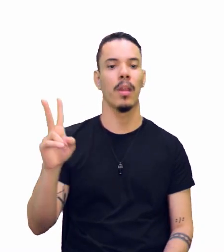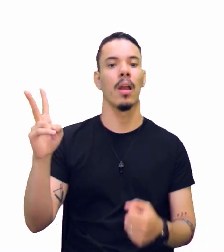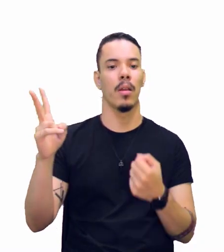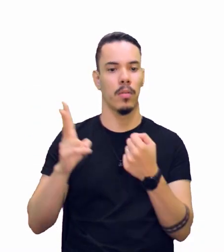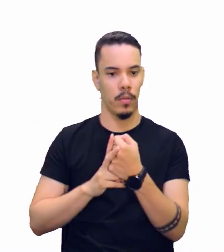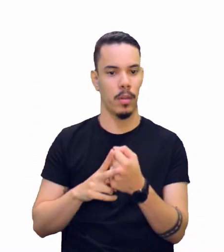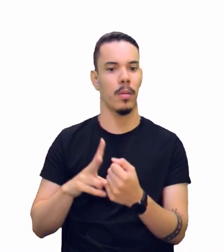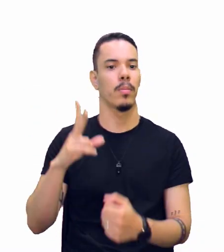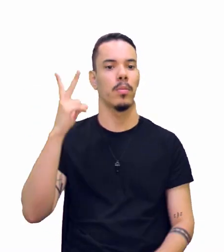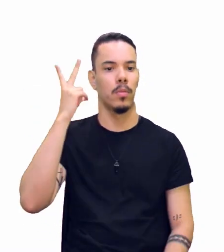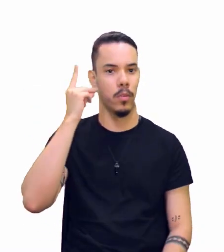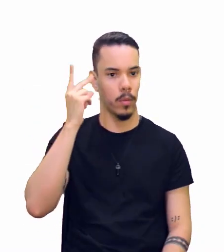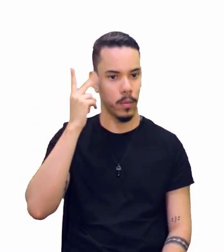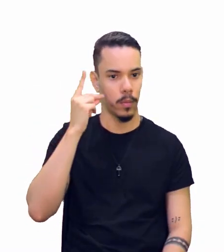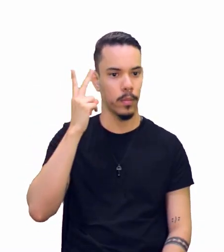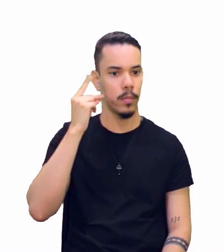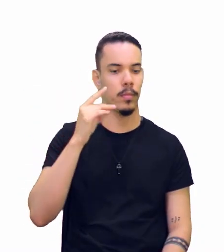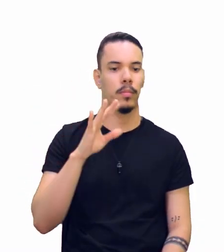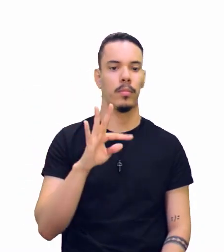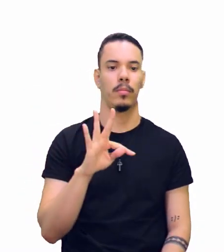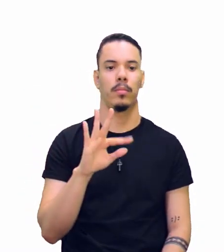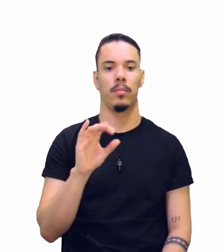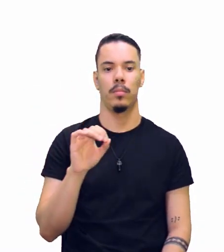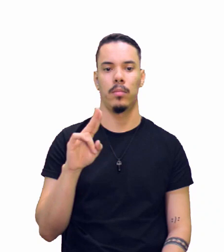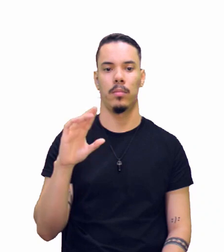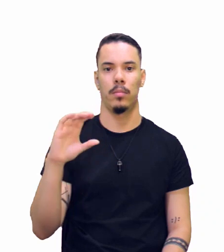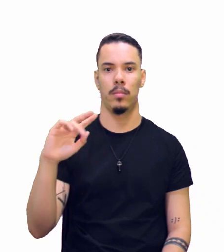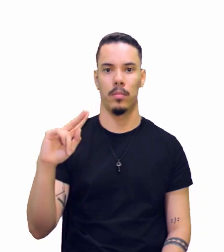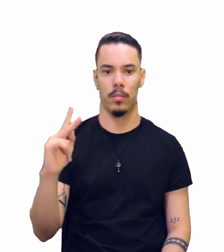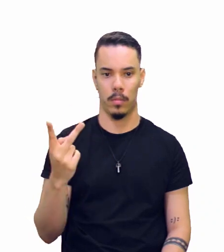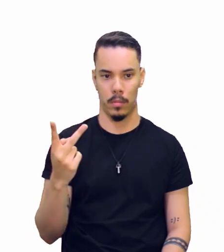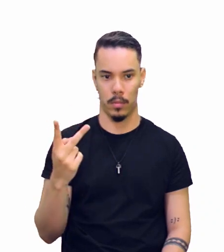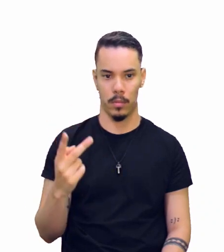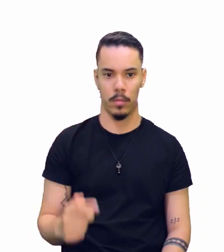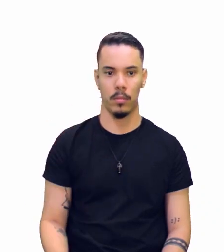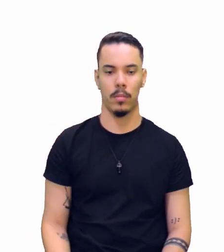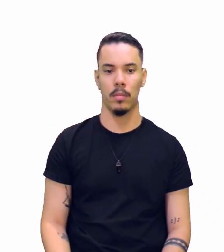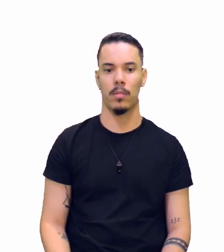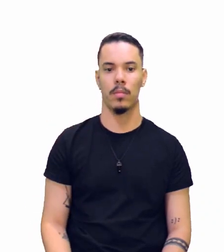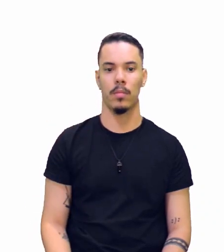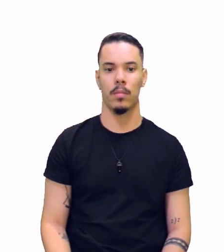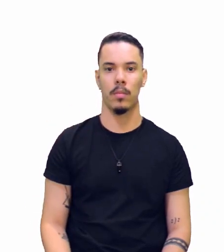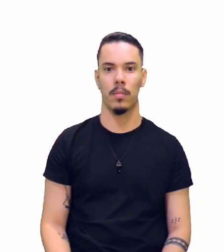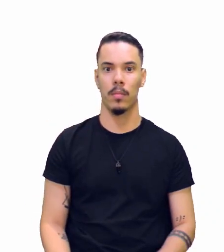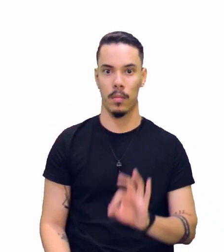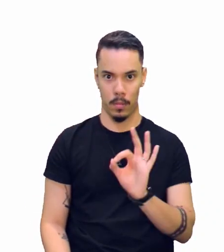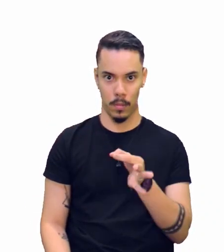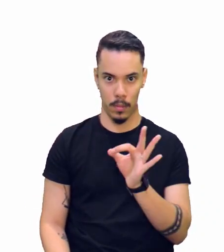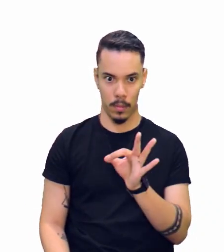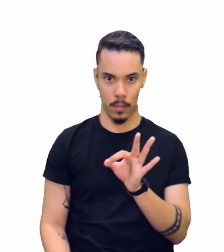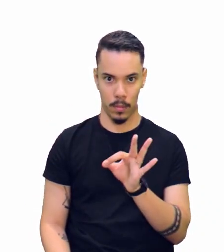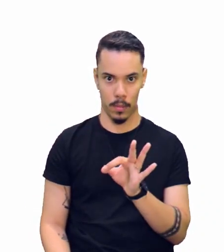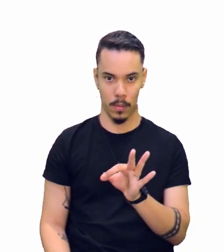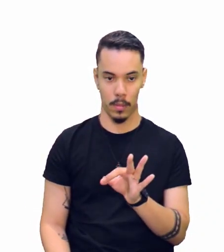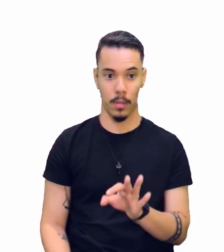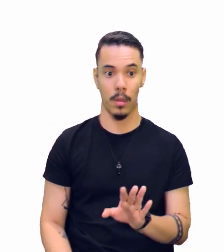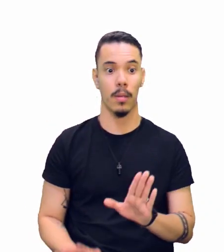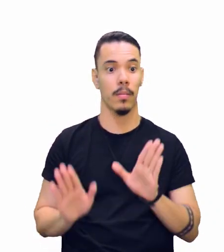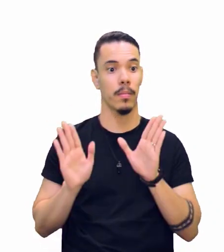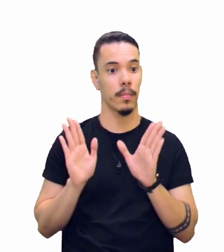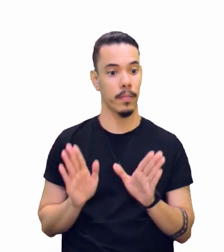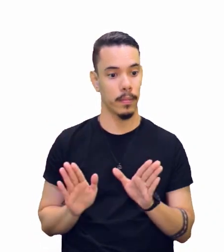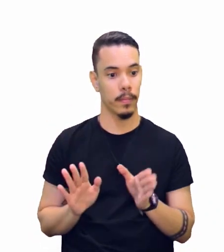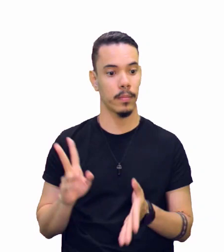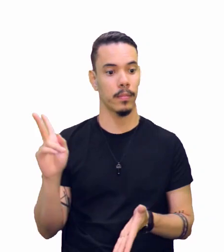sua forma normal, sem esse E, sem esse S. If you touch. Se você tocar no carro, mas como